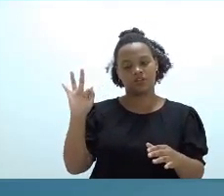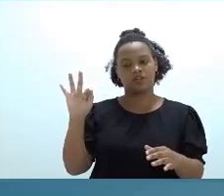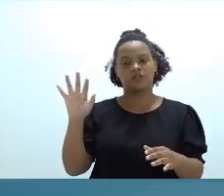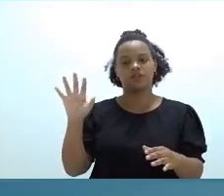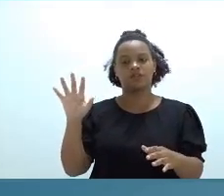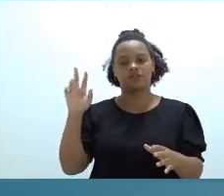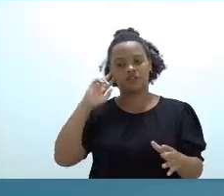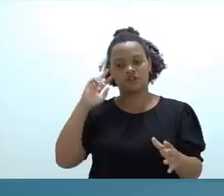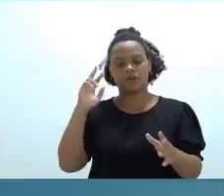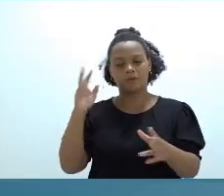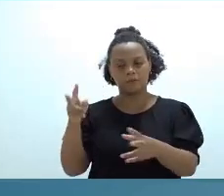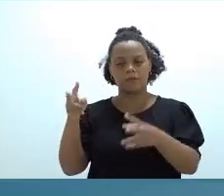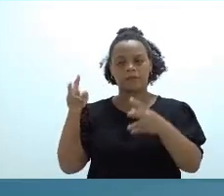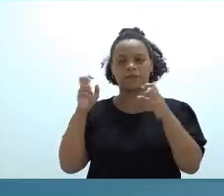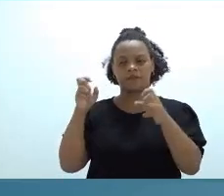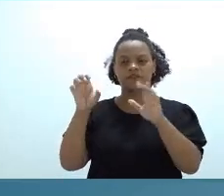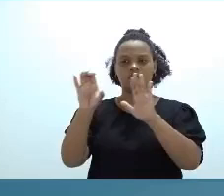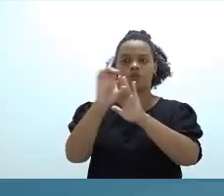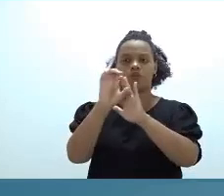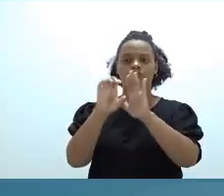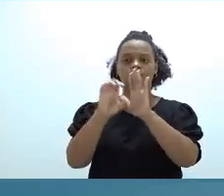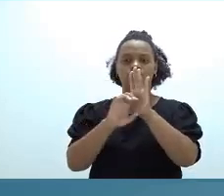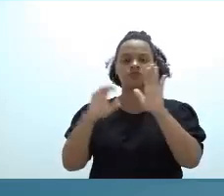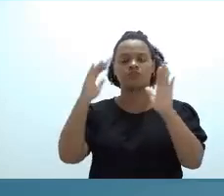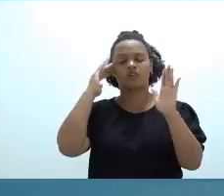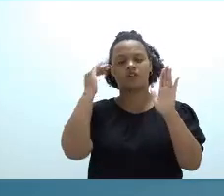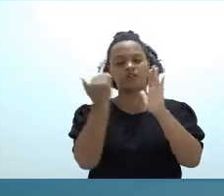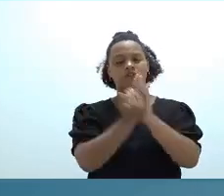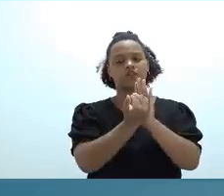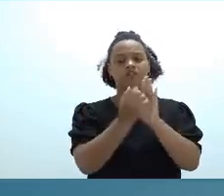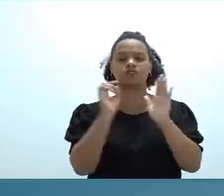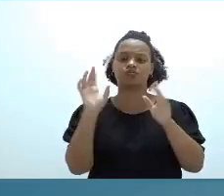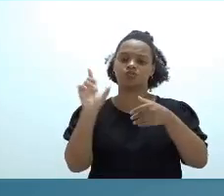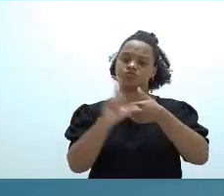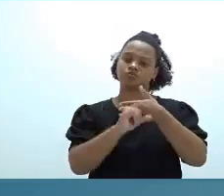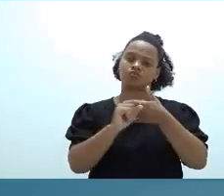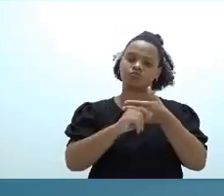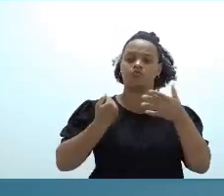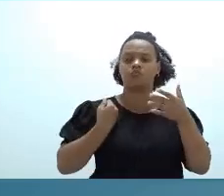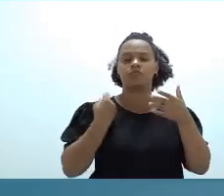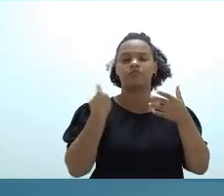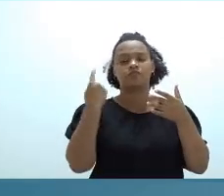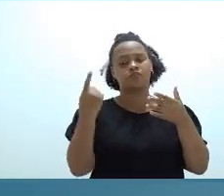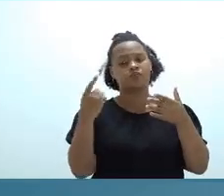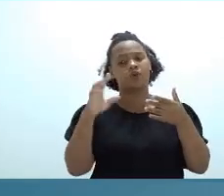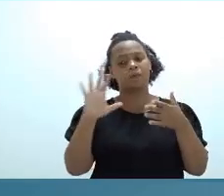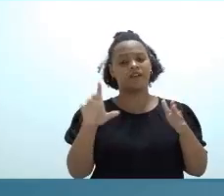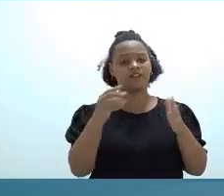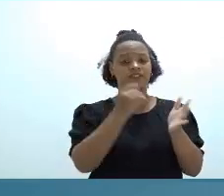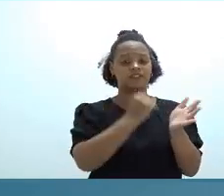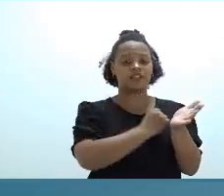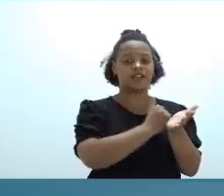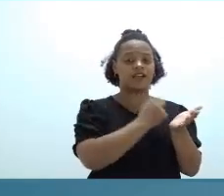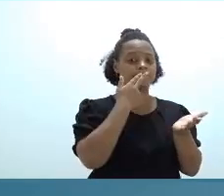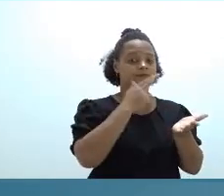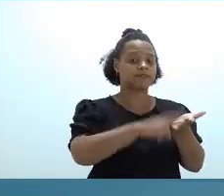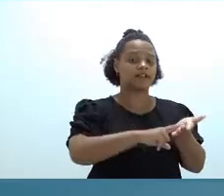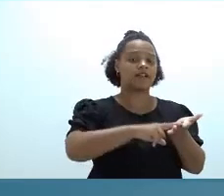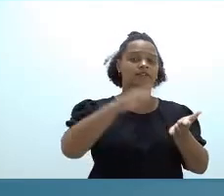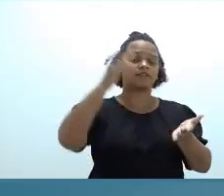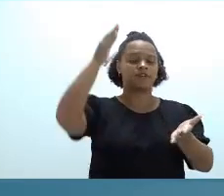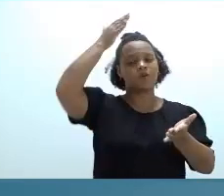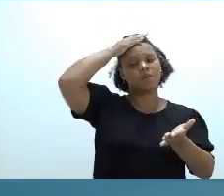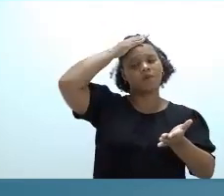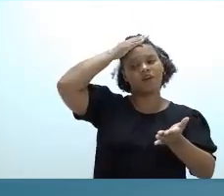artigo do regime jurídico único. Não foi da Carta do Pará. E o acordo do